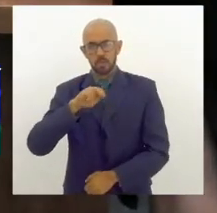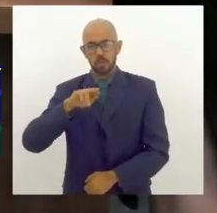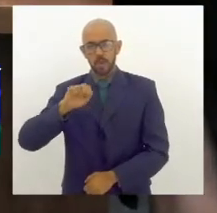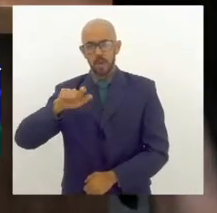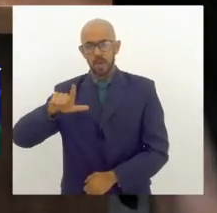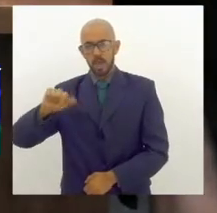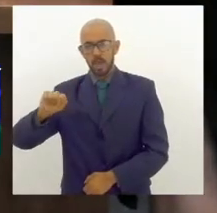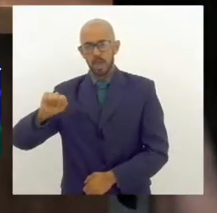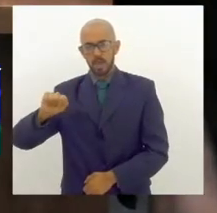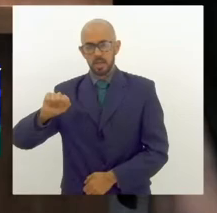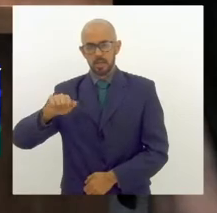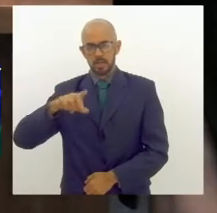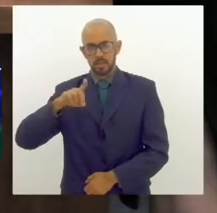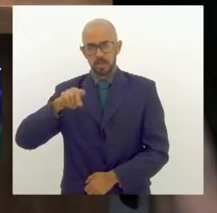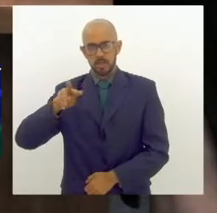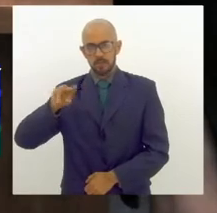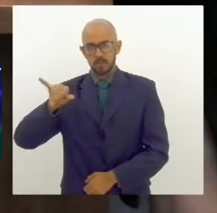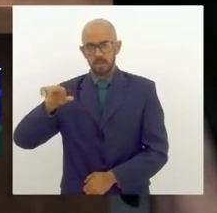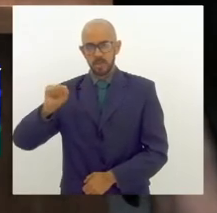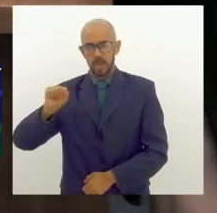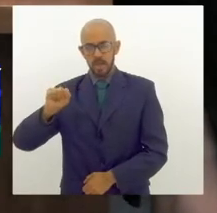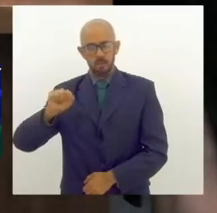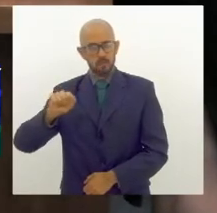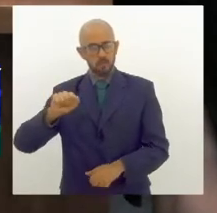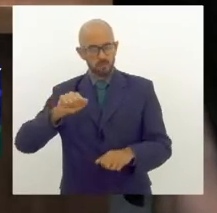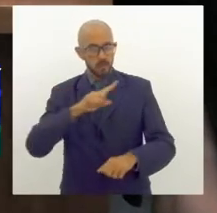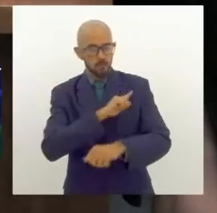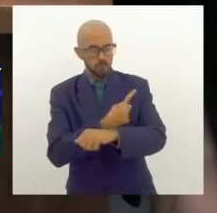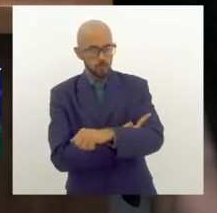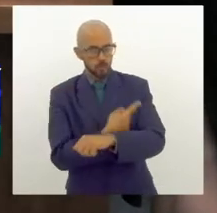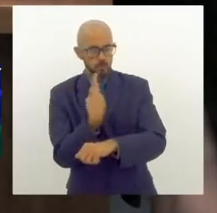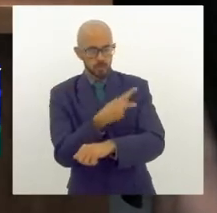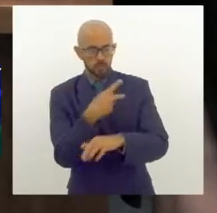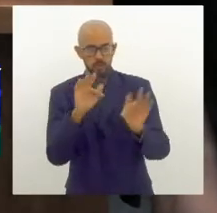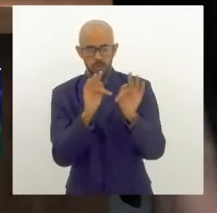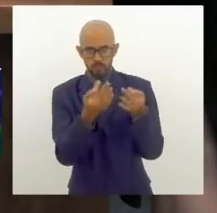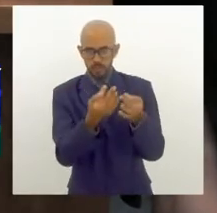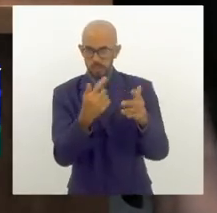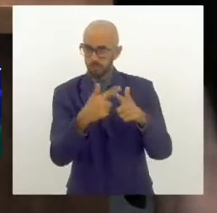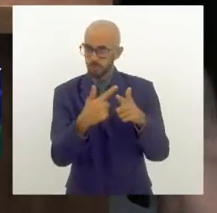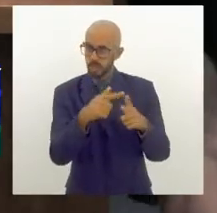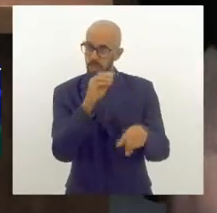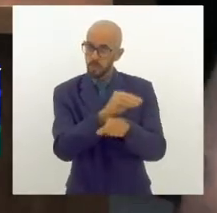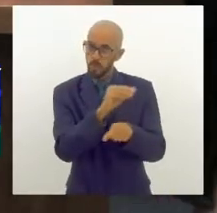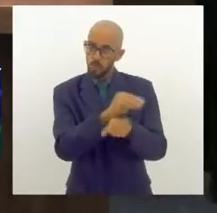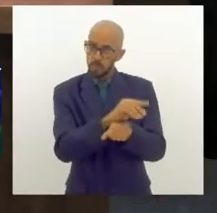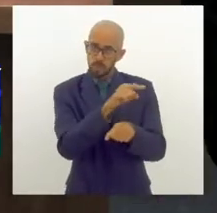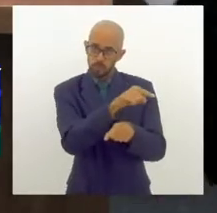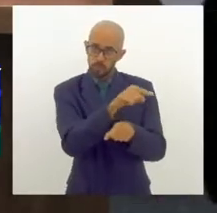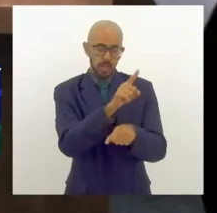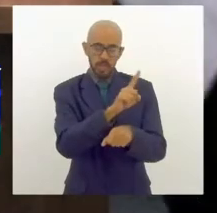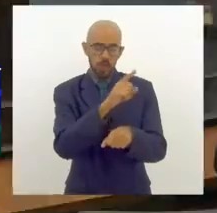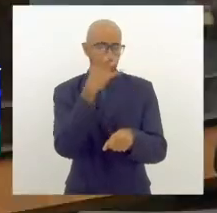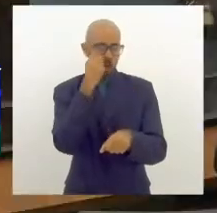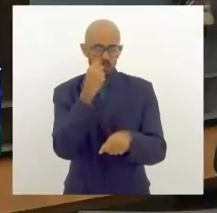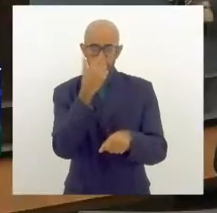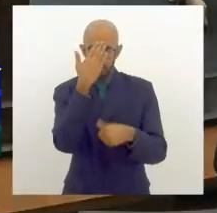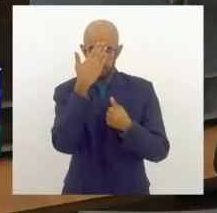Dávila, força para sua família, eu tenho certeza que quem cuida de você não dorme. Muito obrigada, senhora